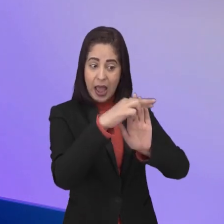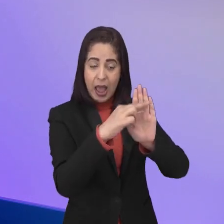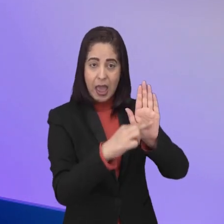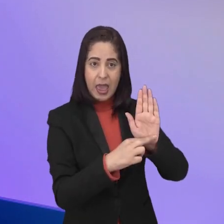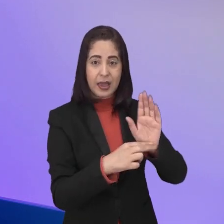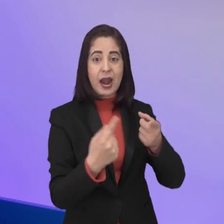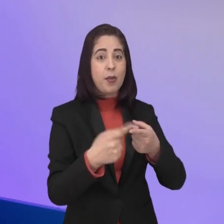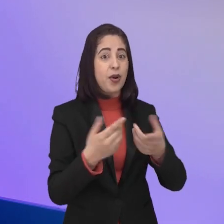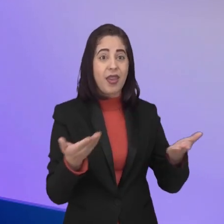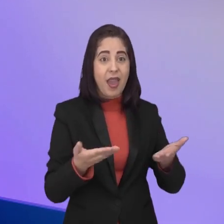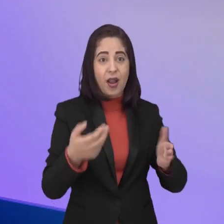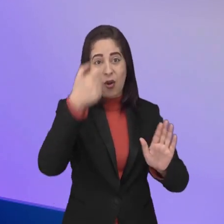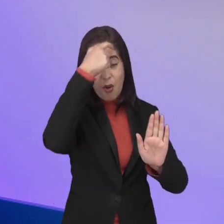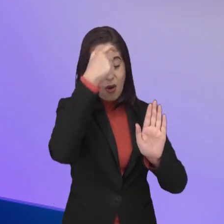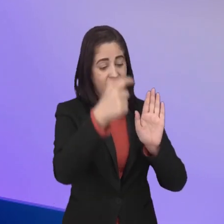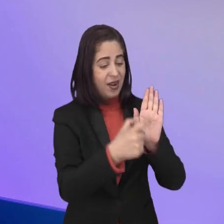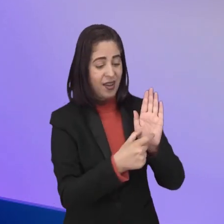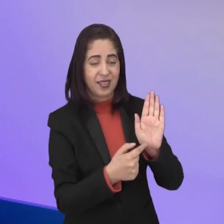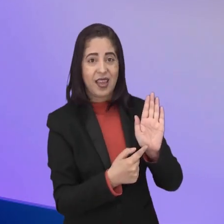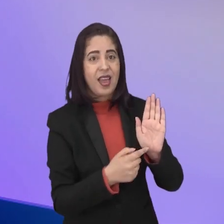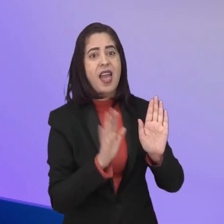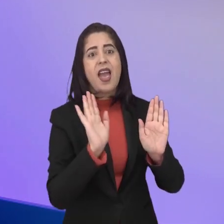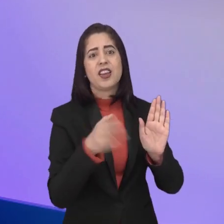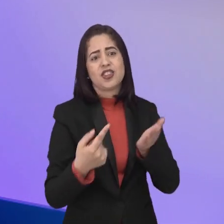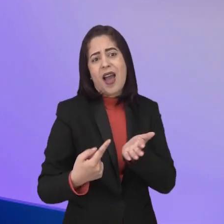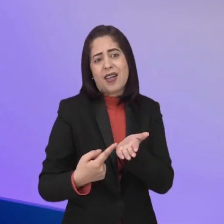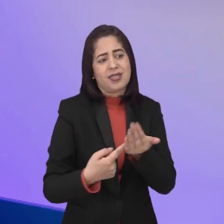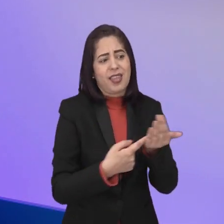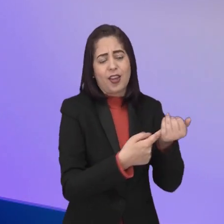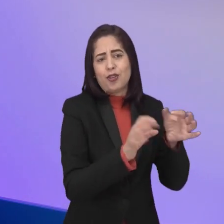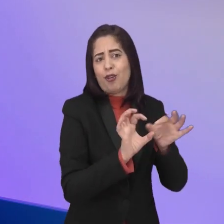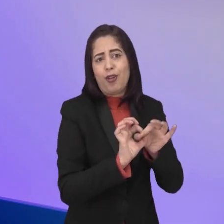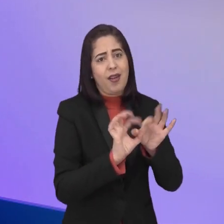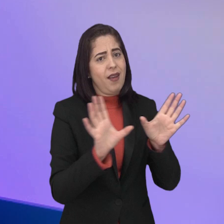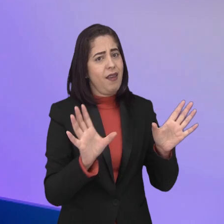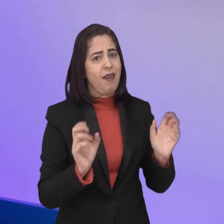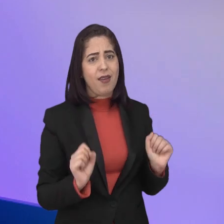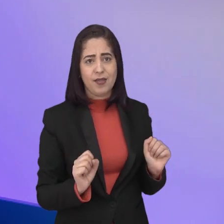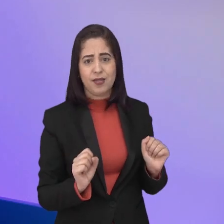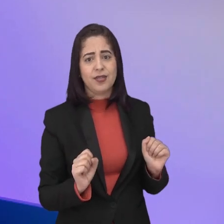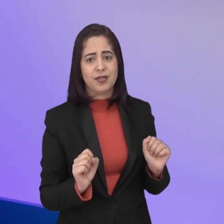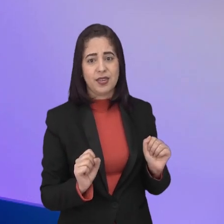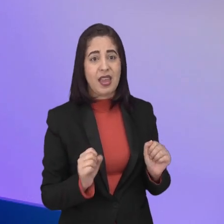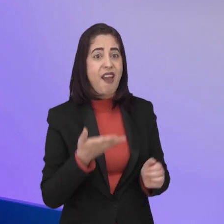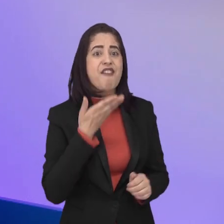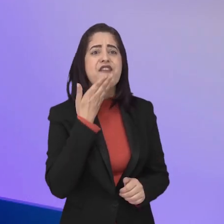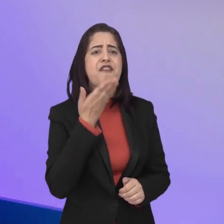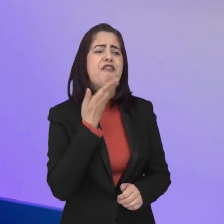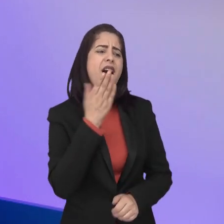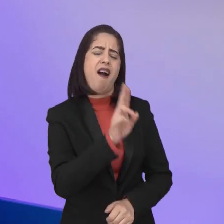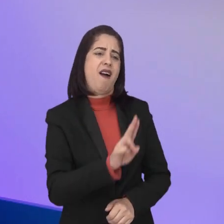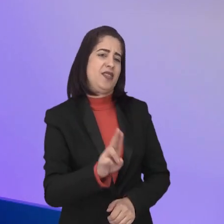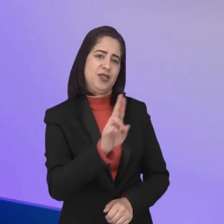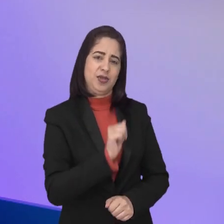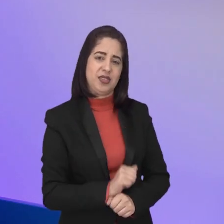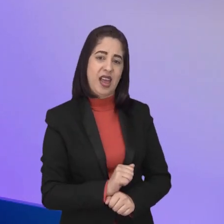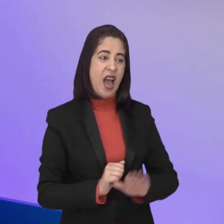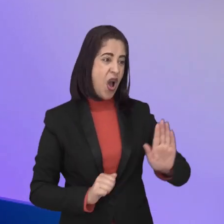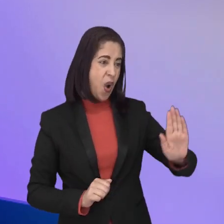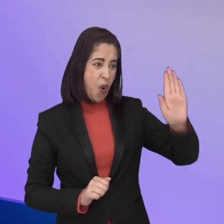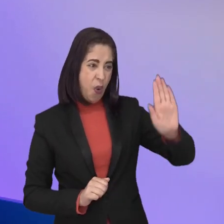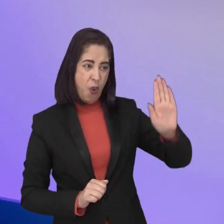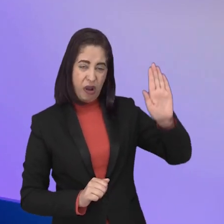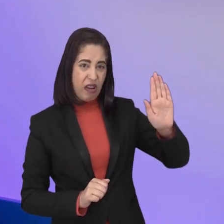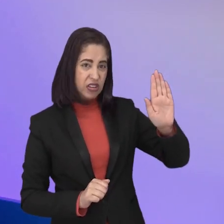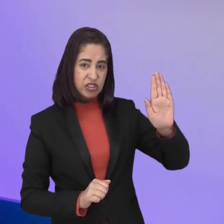inteligência artificial ela é uma tecnologia que está disponível para qualquer pessoa hoje em dia. Está muito fácil, os candidatos, qualquer tipo